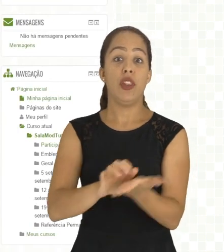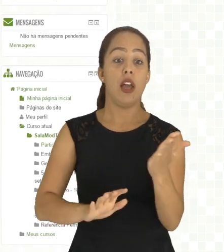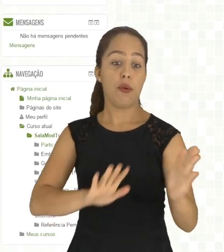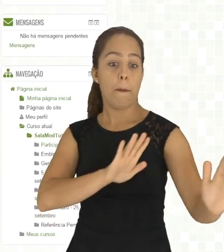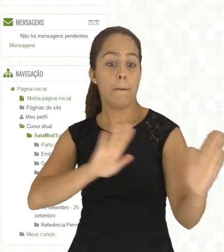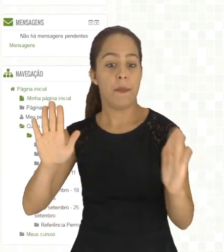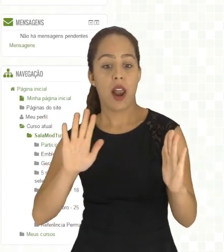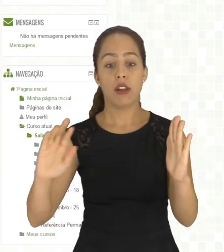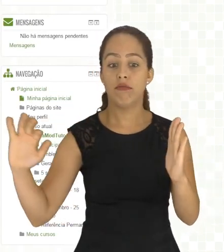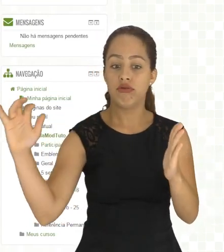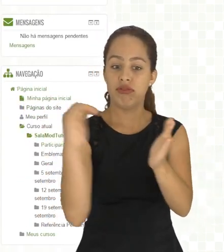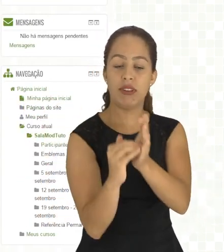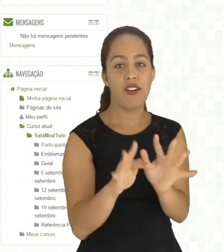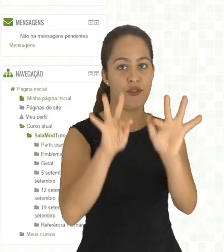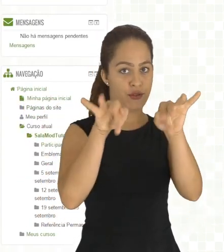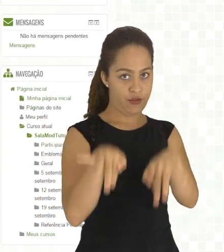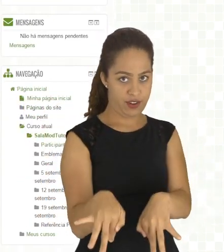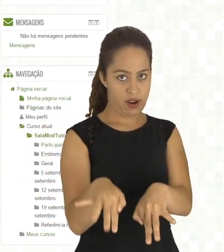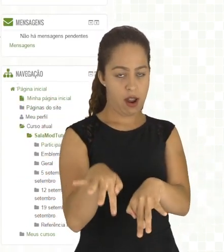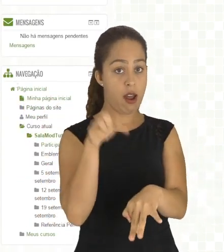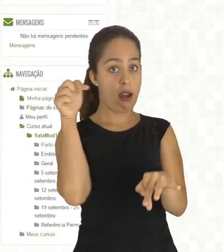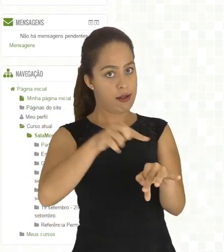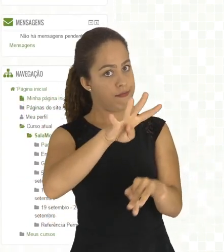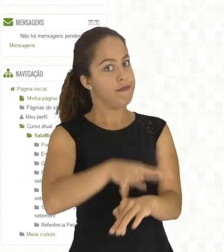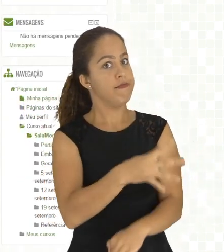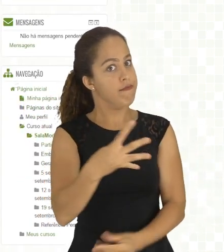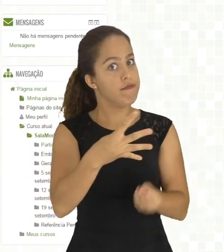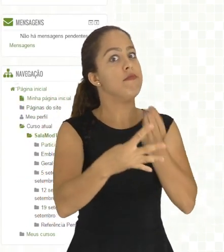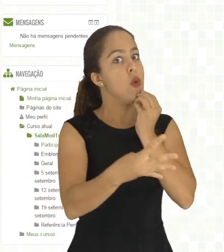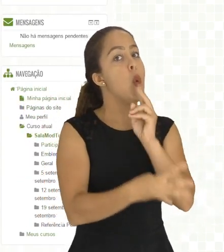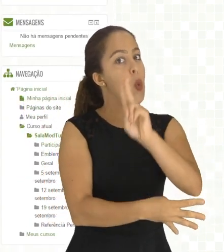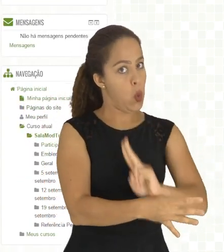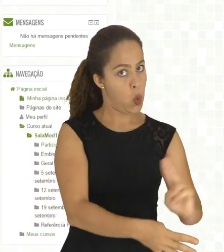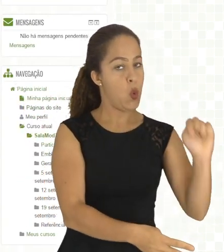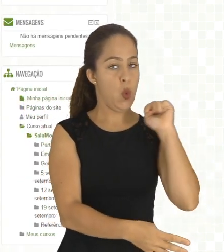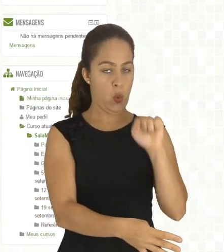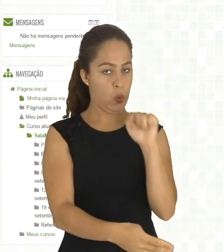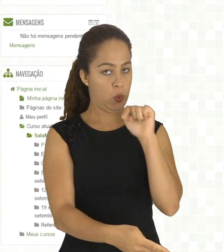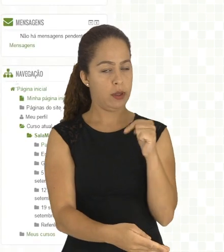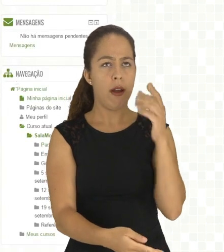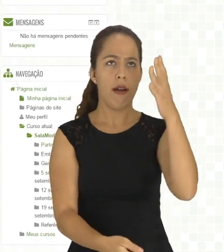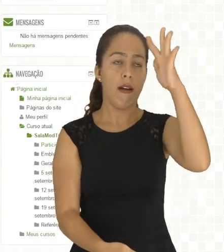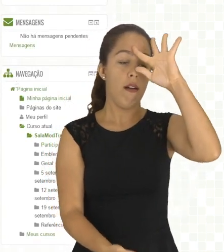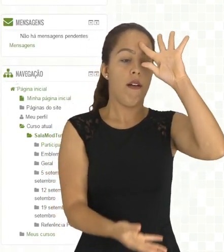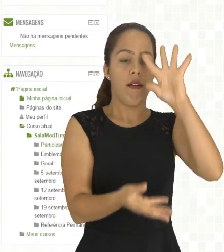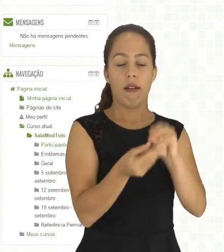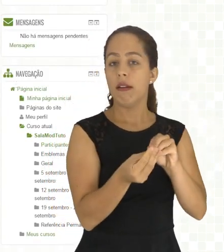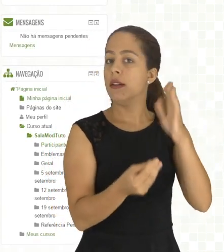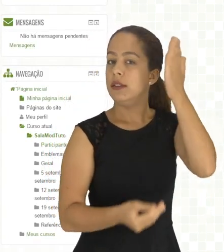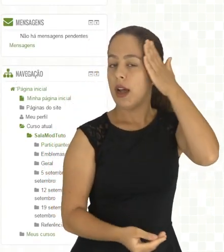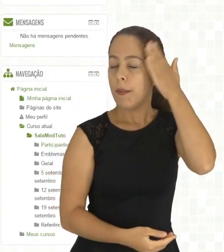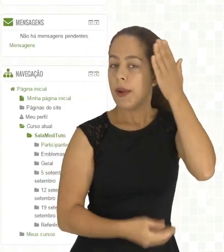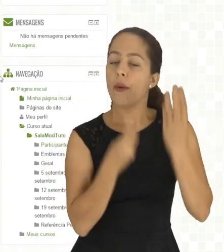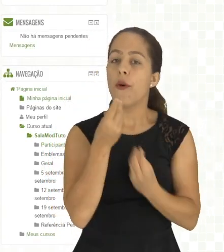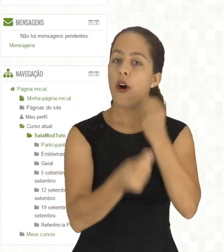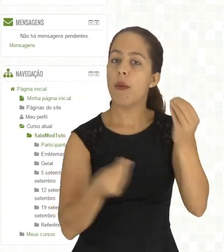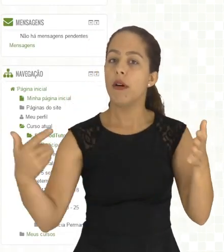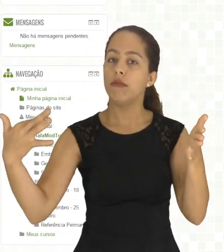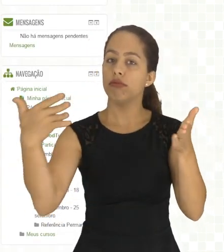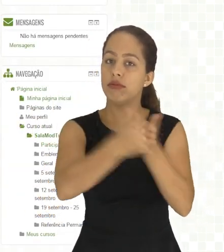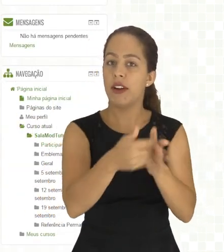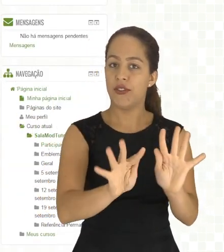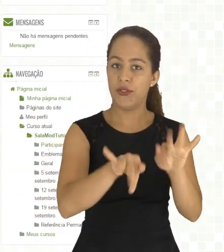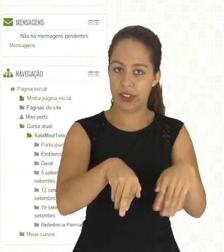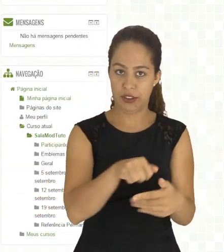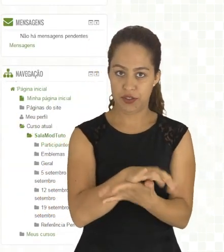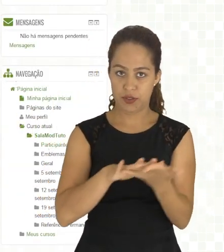da sua disciplina então é bem útil para você ter uma visão geral que quando cada atividade vai encerrar além disso você pode incluir